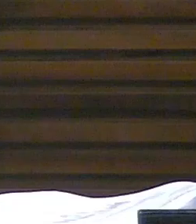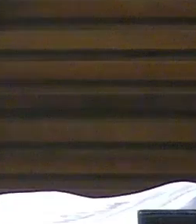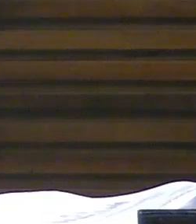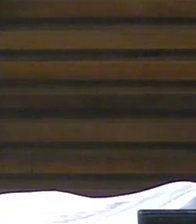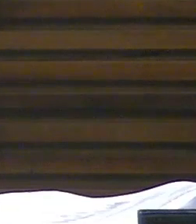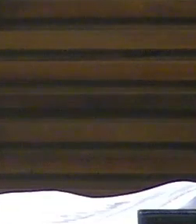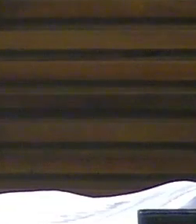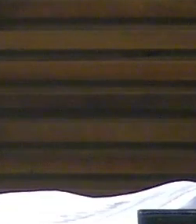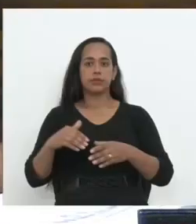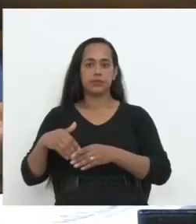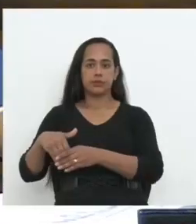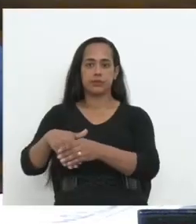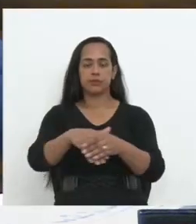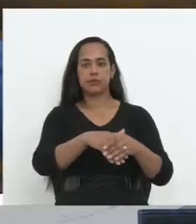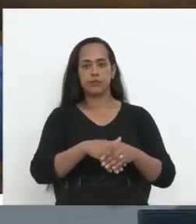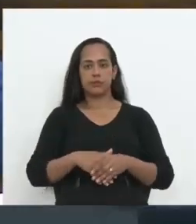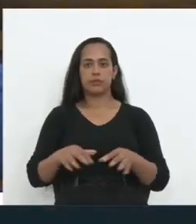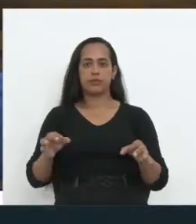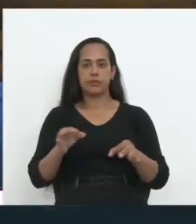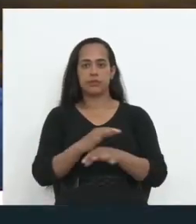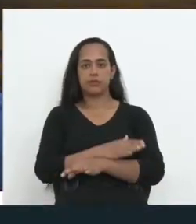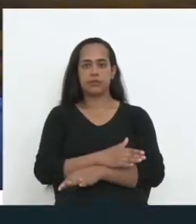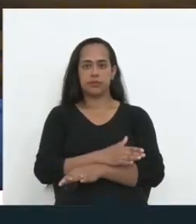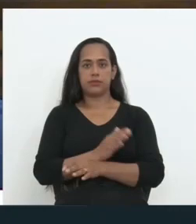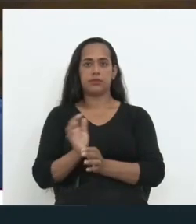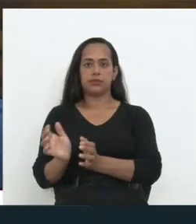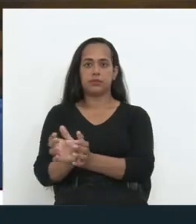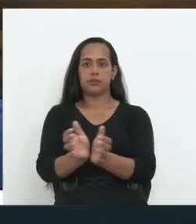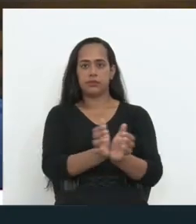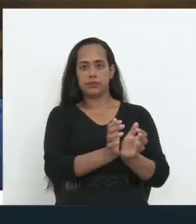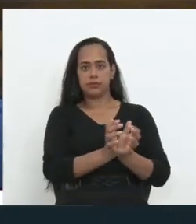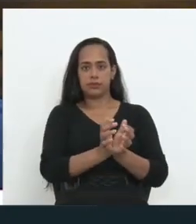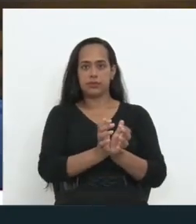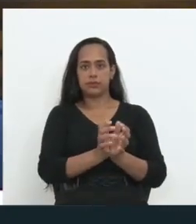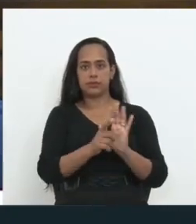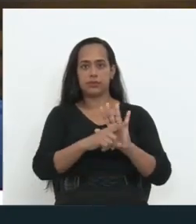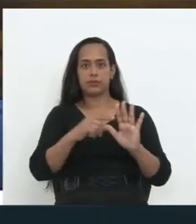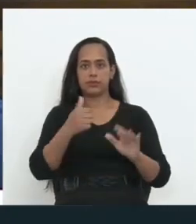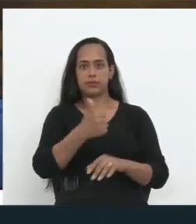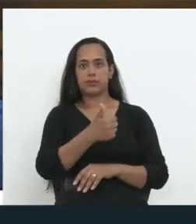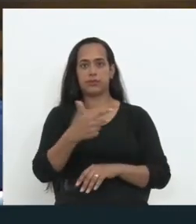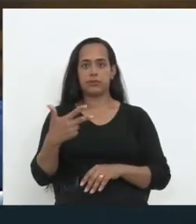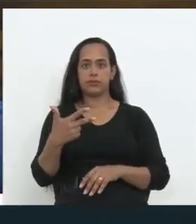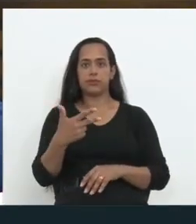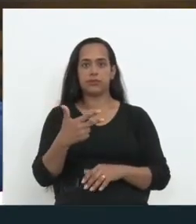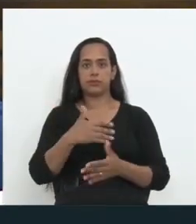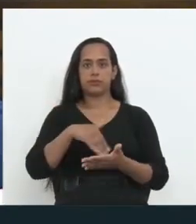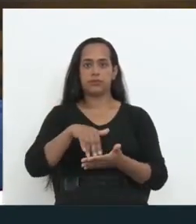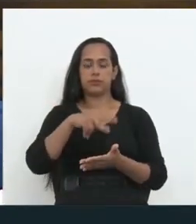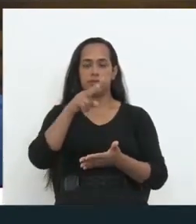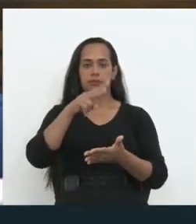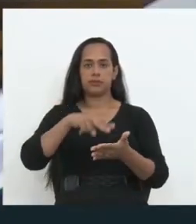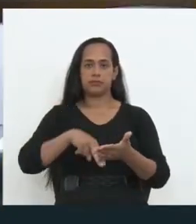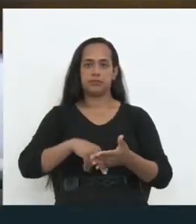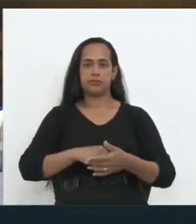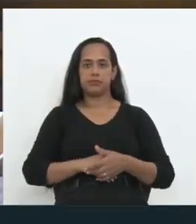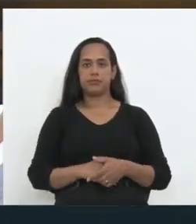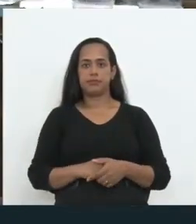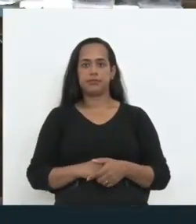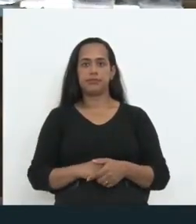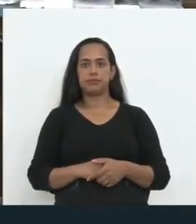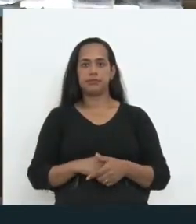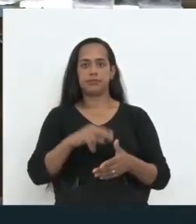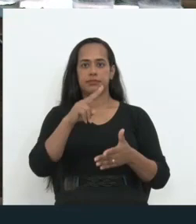Encerrada a votação, consideradas as comissões, item 13, ao senhor secretário para leitura.